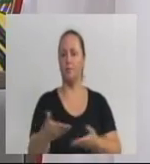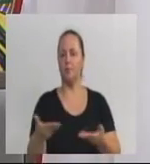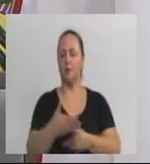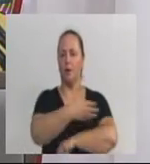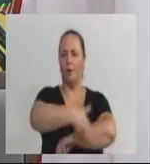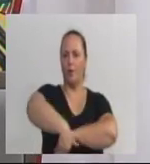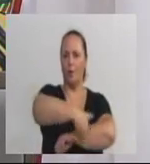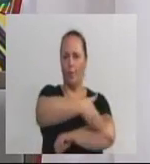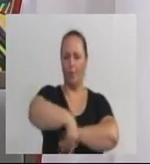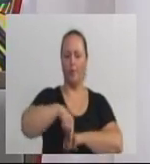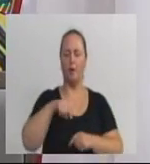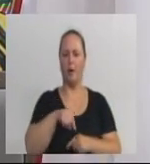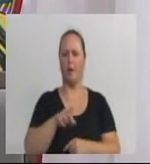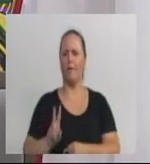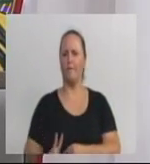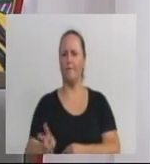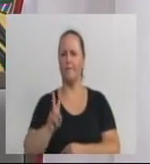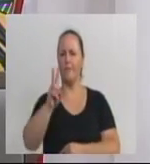valor, o investimento, de